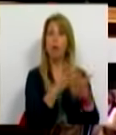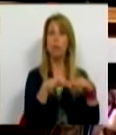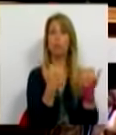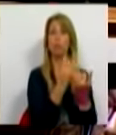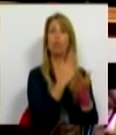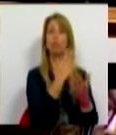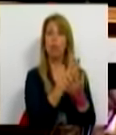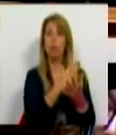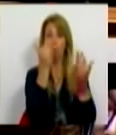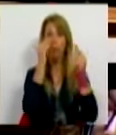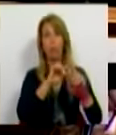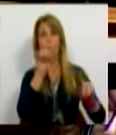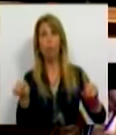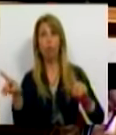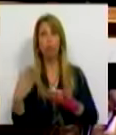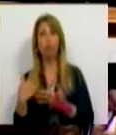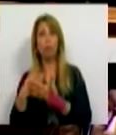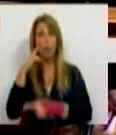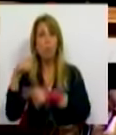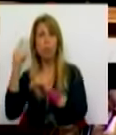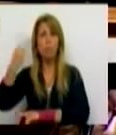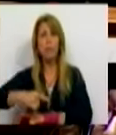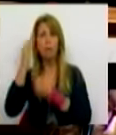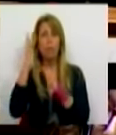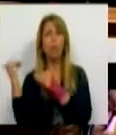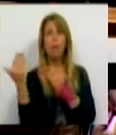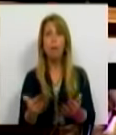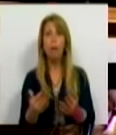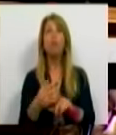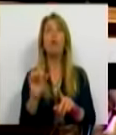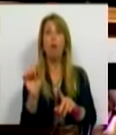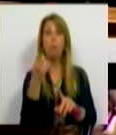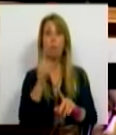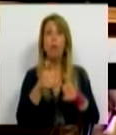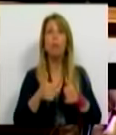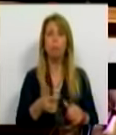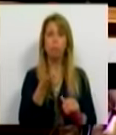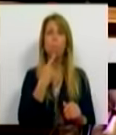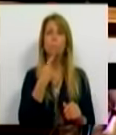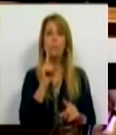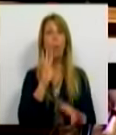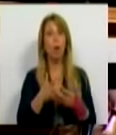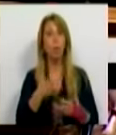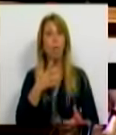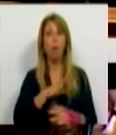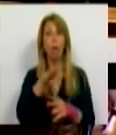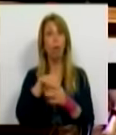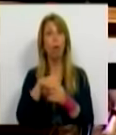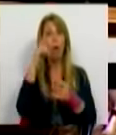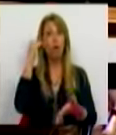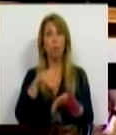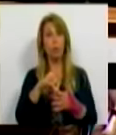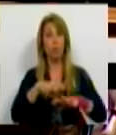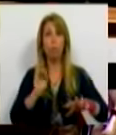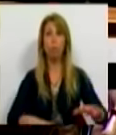escolas públicas estão obrigadas a fornecer? É que essa informação seria importante para compreender o impacto do contexto dos resultados.